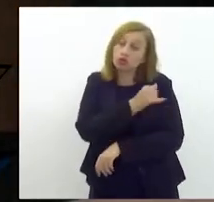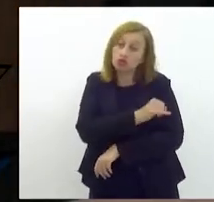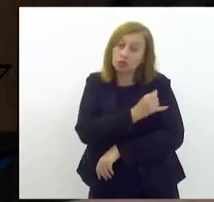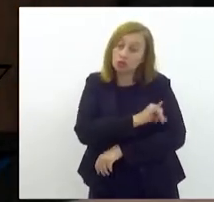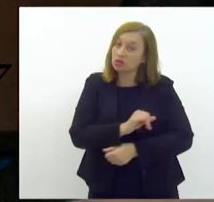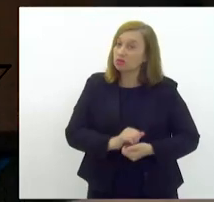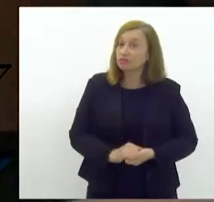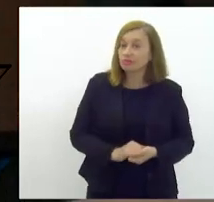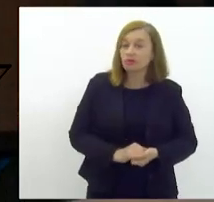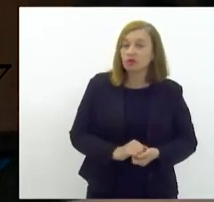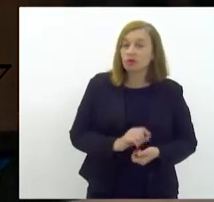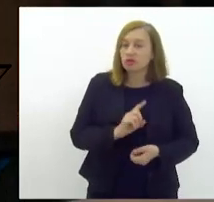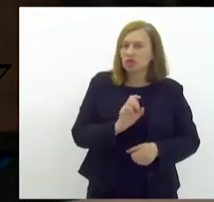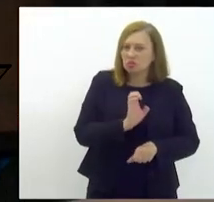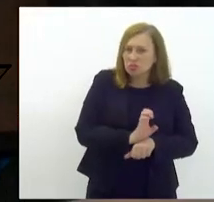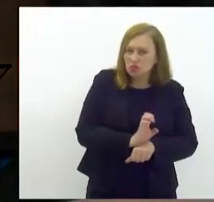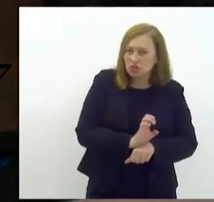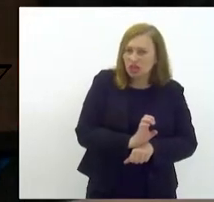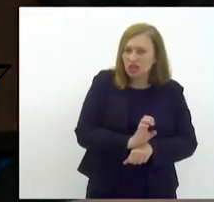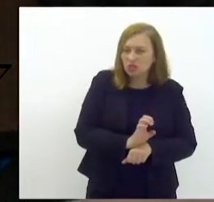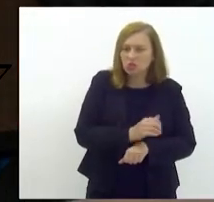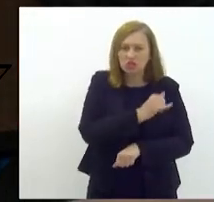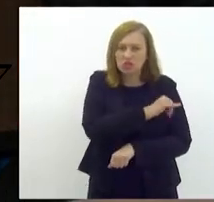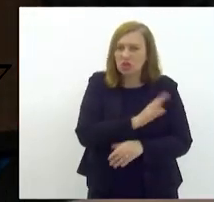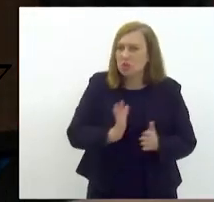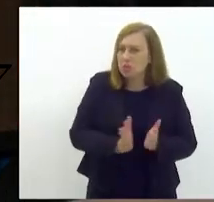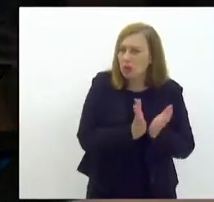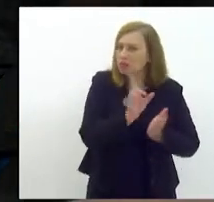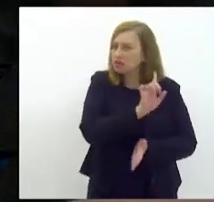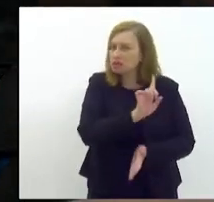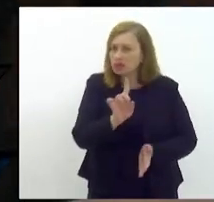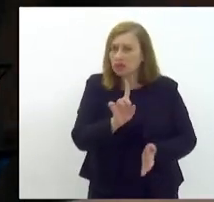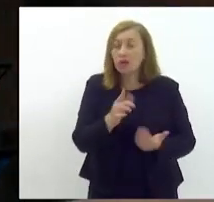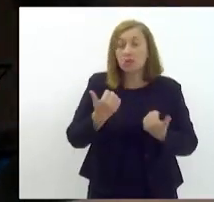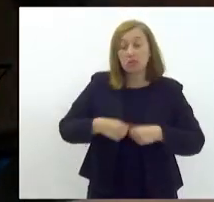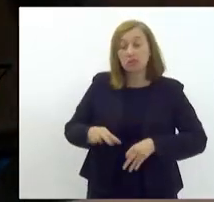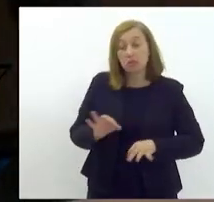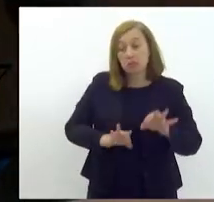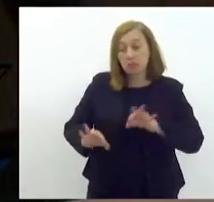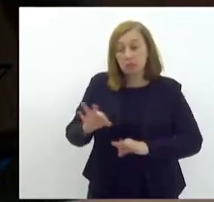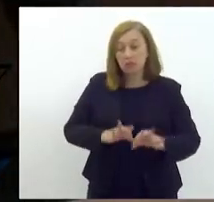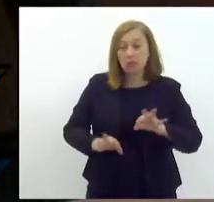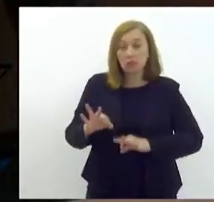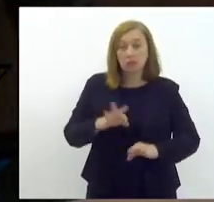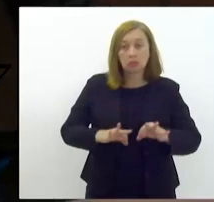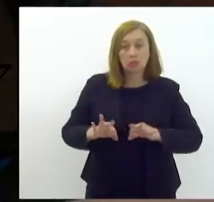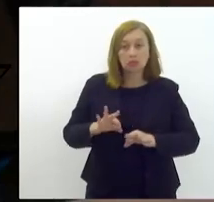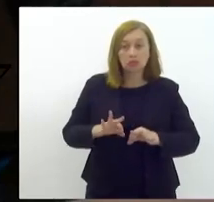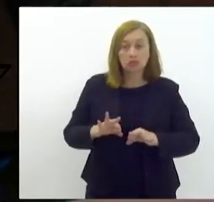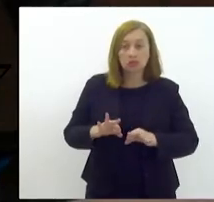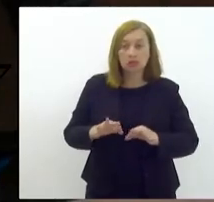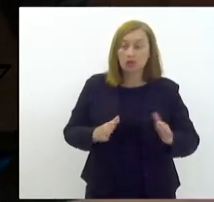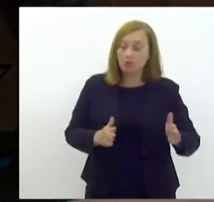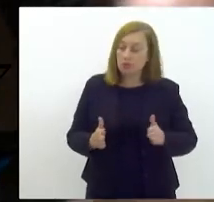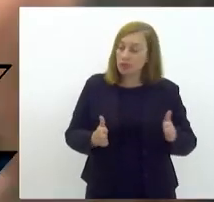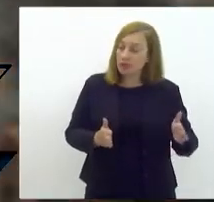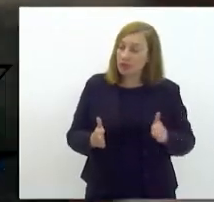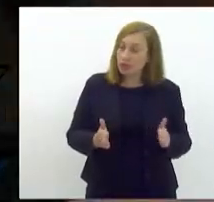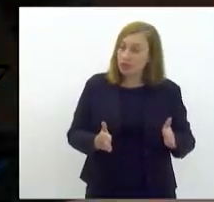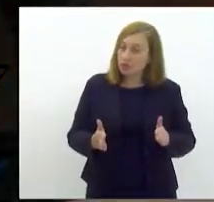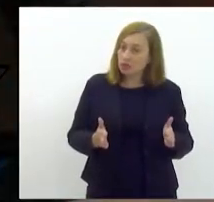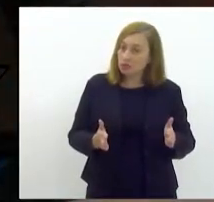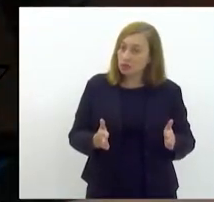é necessariamente um estado pobre a gente precisa ter planejamento de médio e longo prazo para